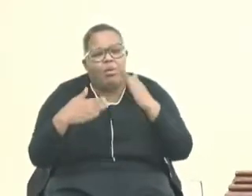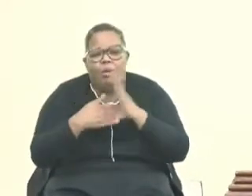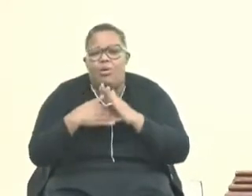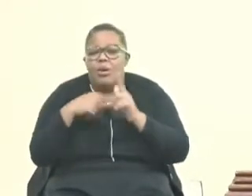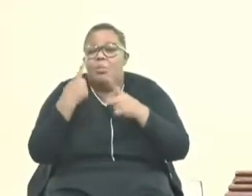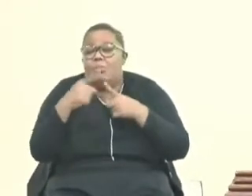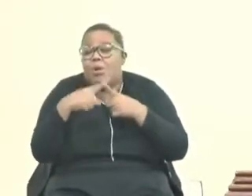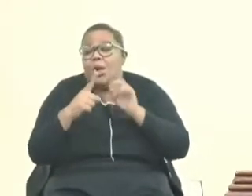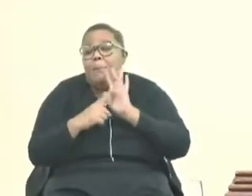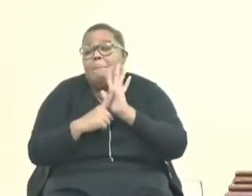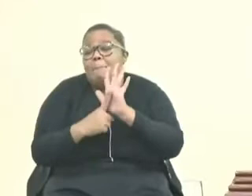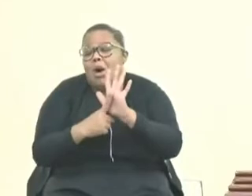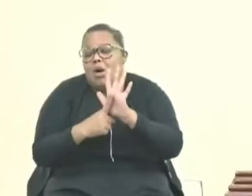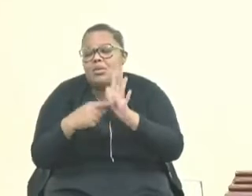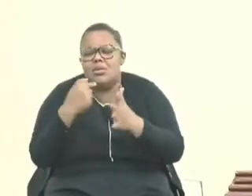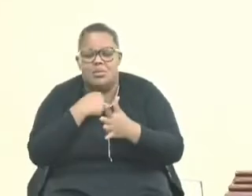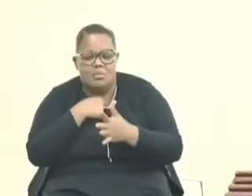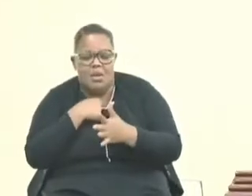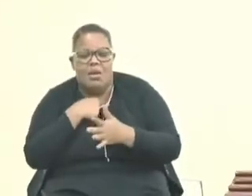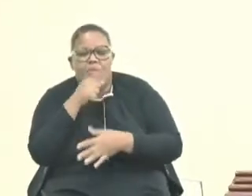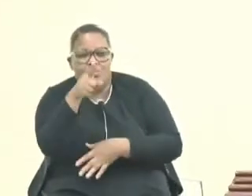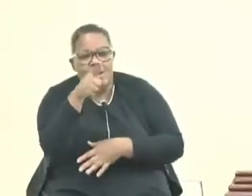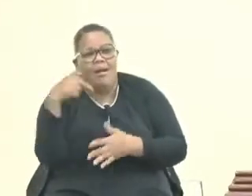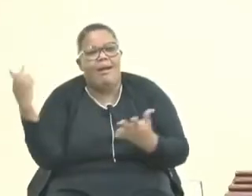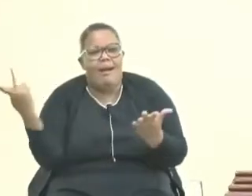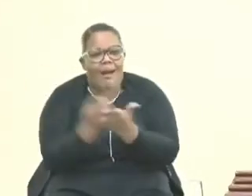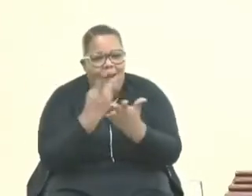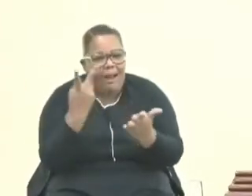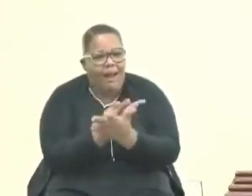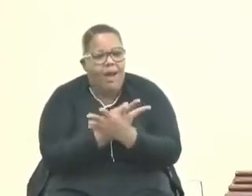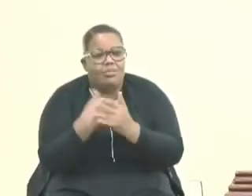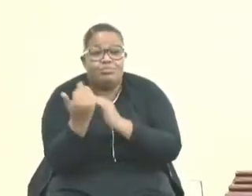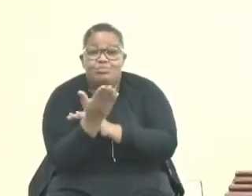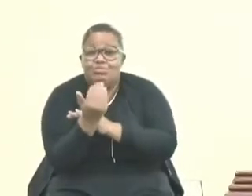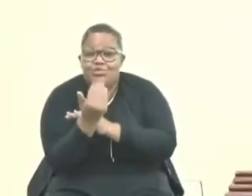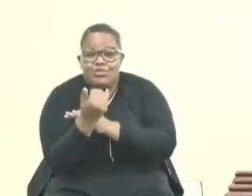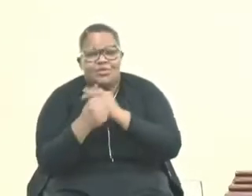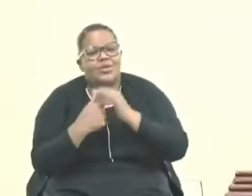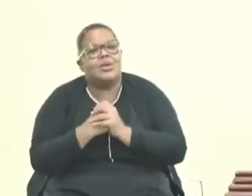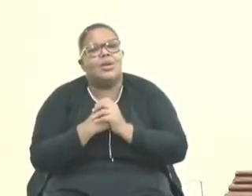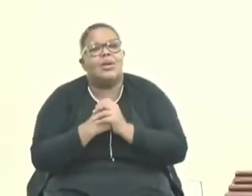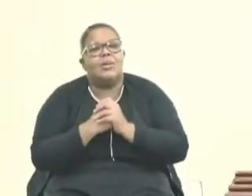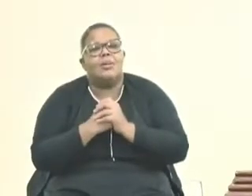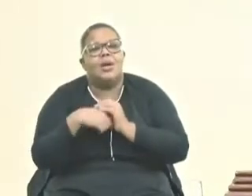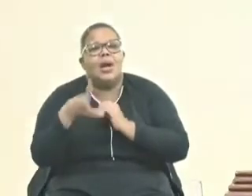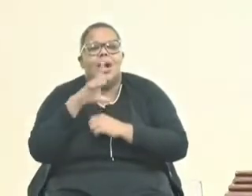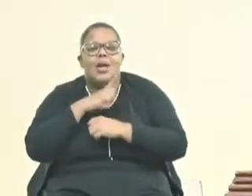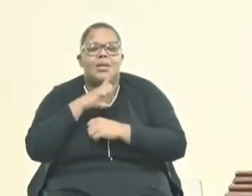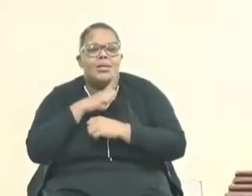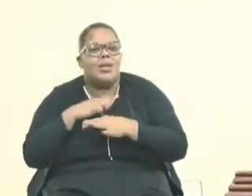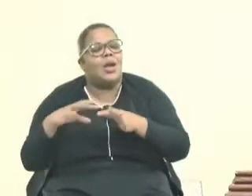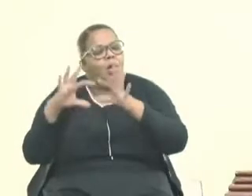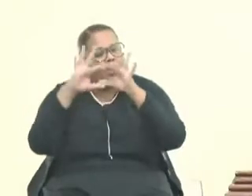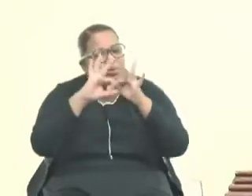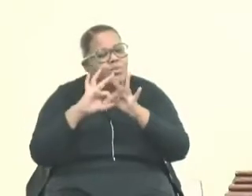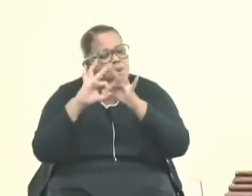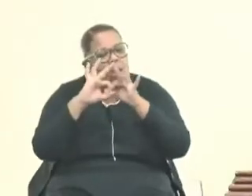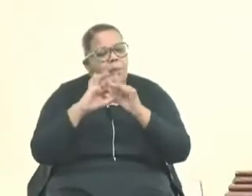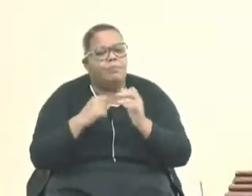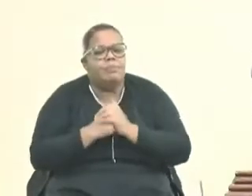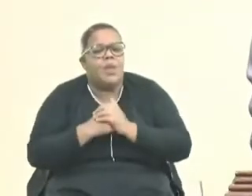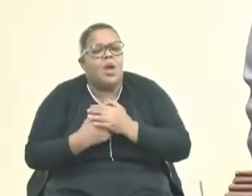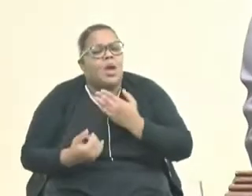revelam os nossos erros e não chama para conserto Muitas pessoas não gostam Talvez ele tinha essa dificuldade